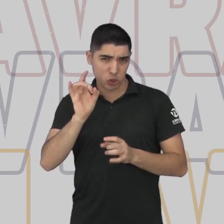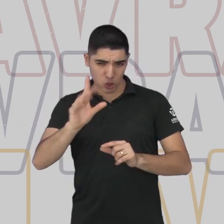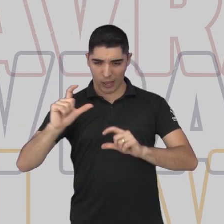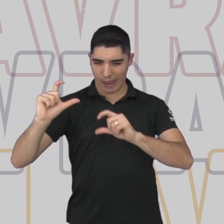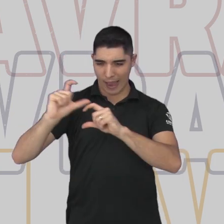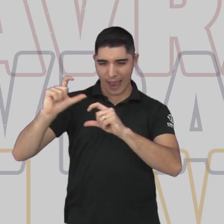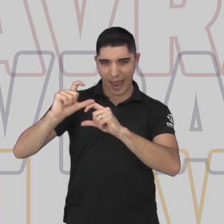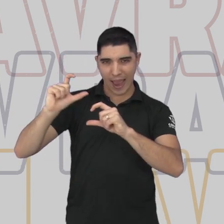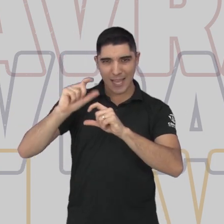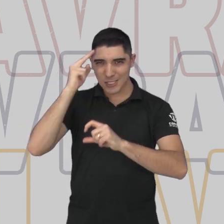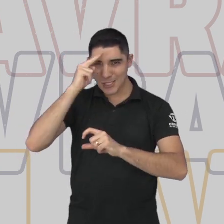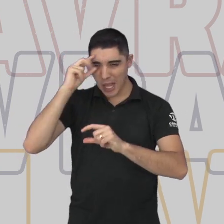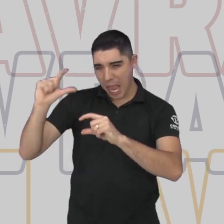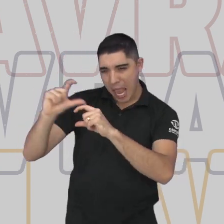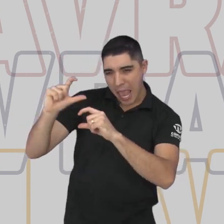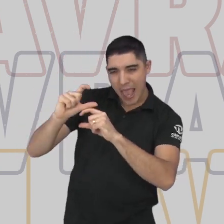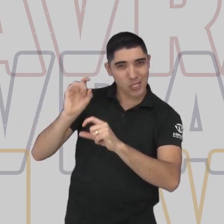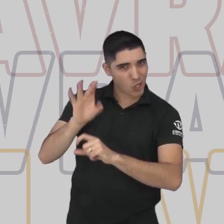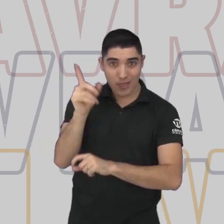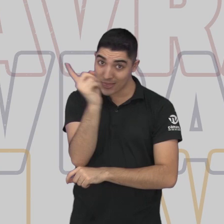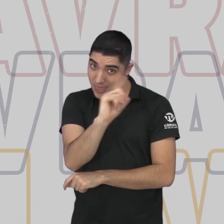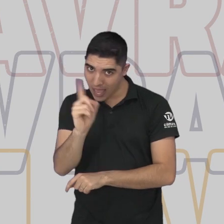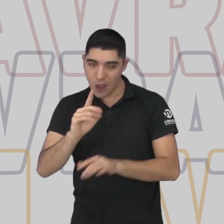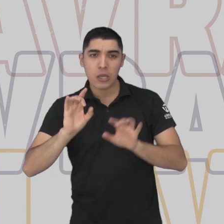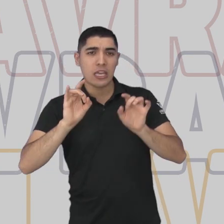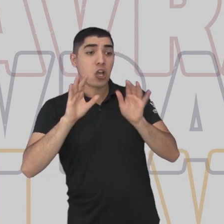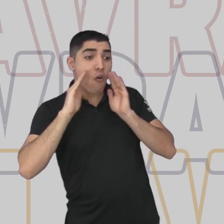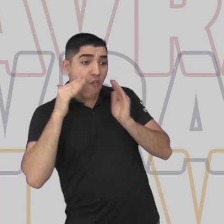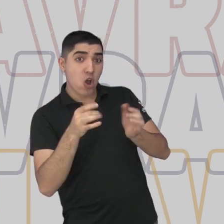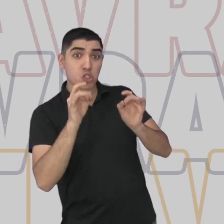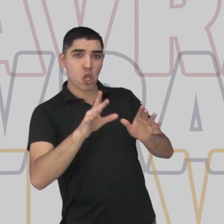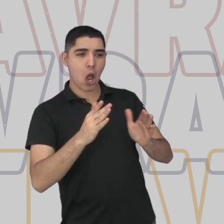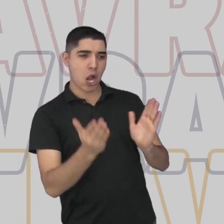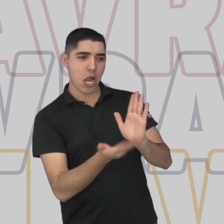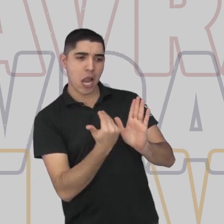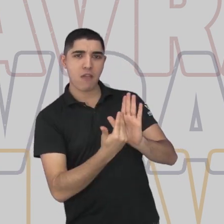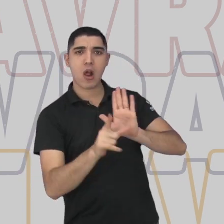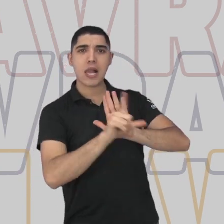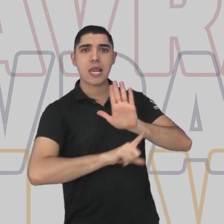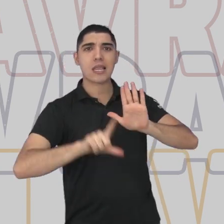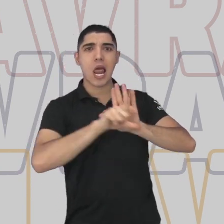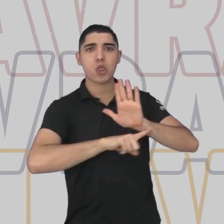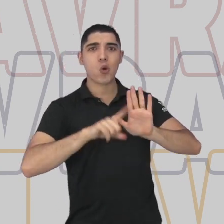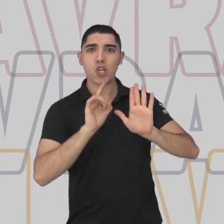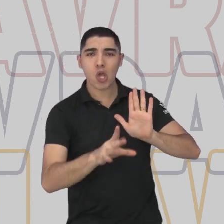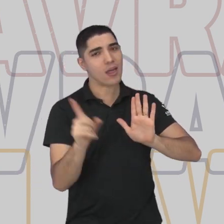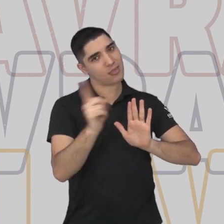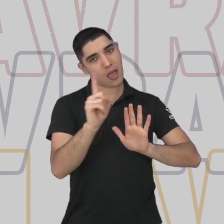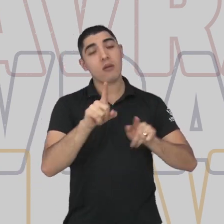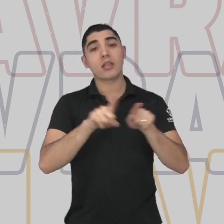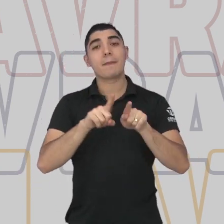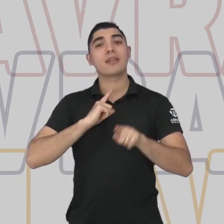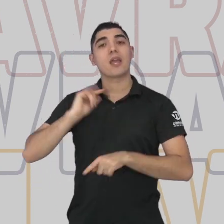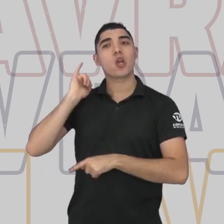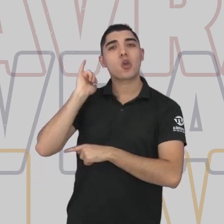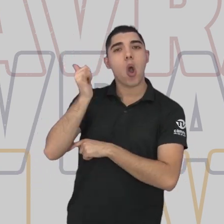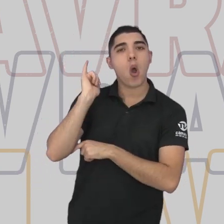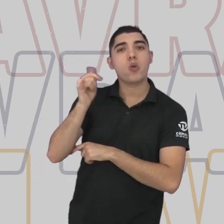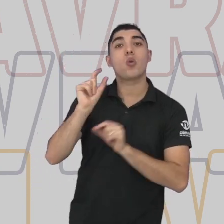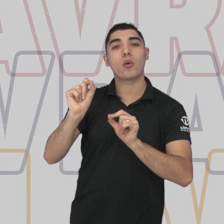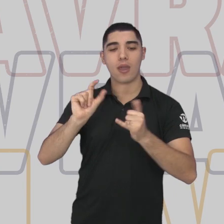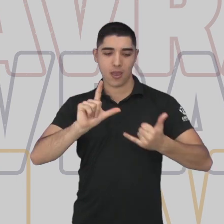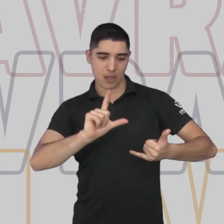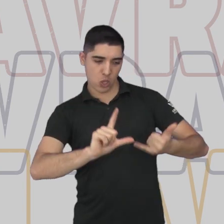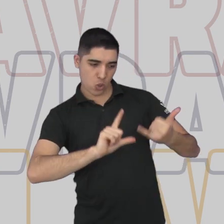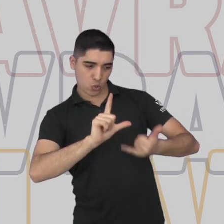um HQ e também não é bem uma parte literária, né, do conto, mas eu estou entre esse intermédio lúdico,